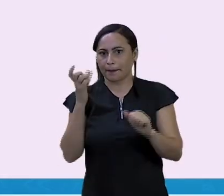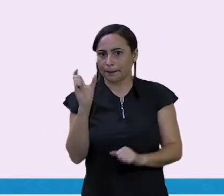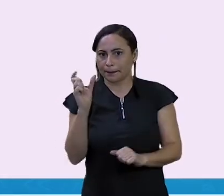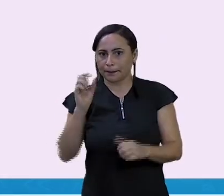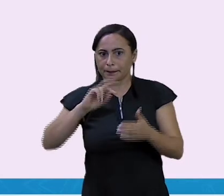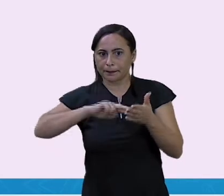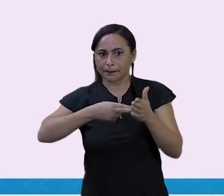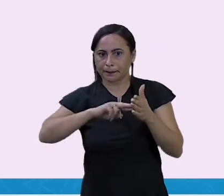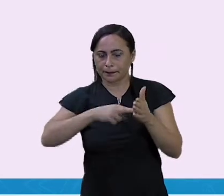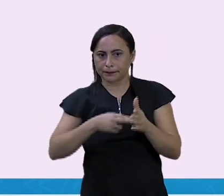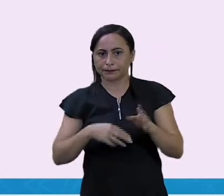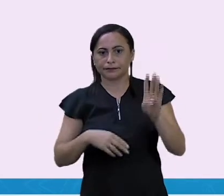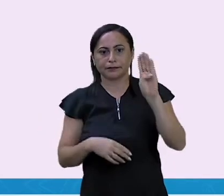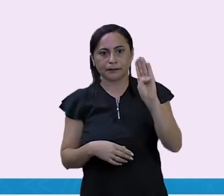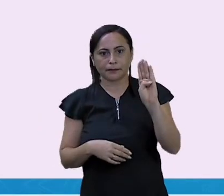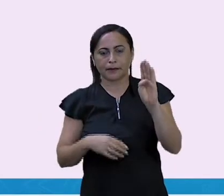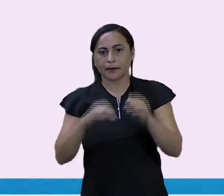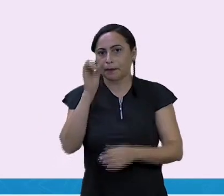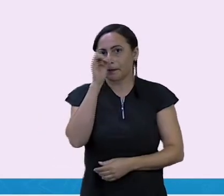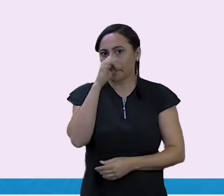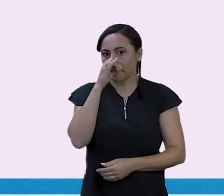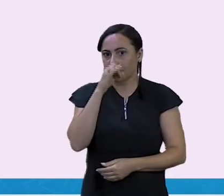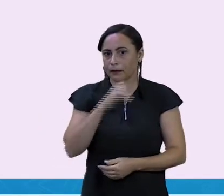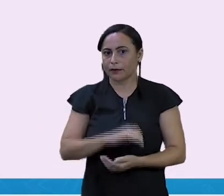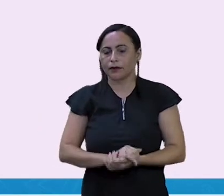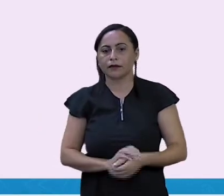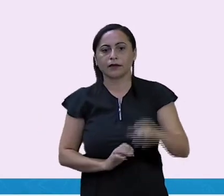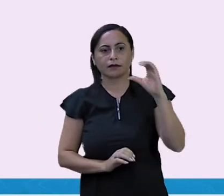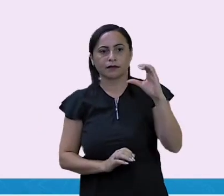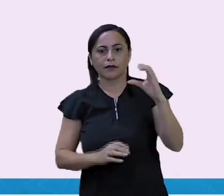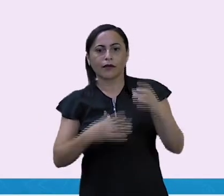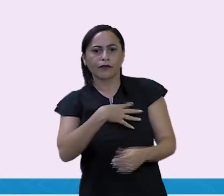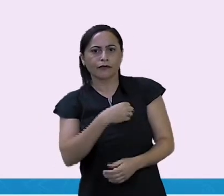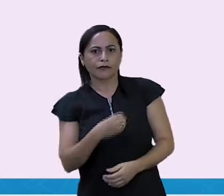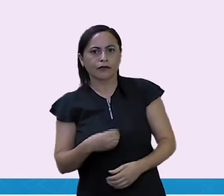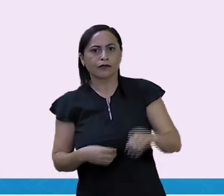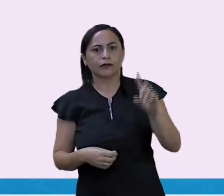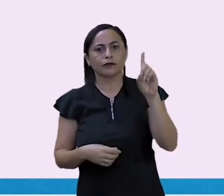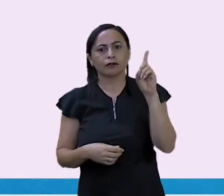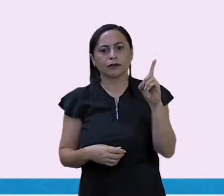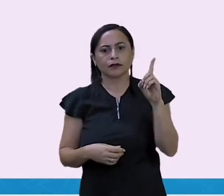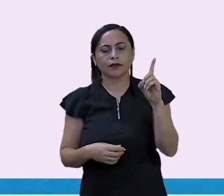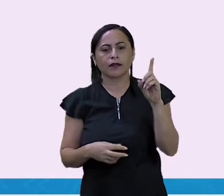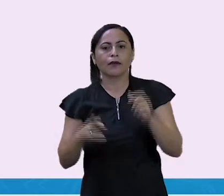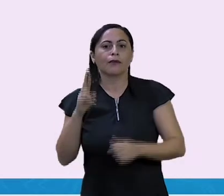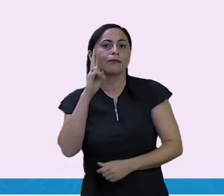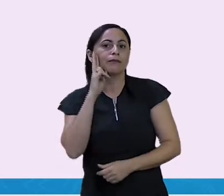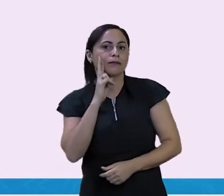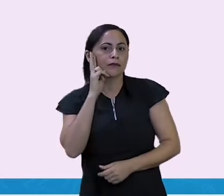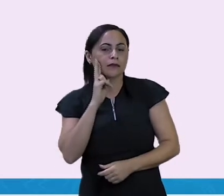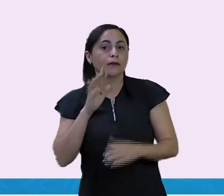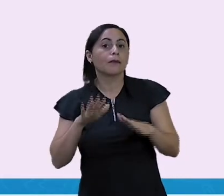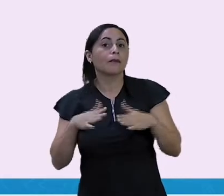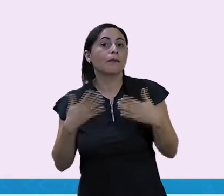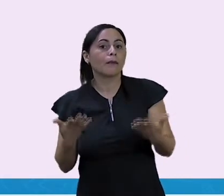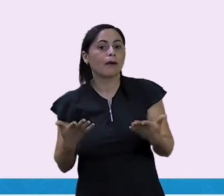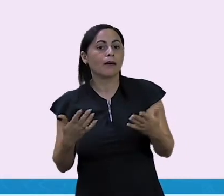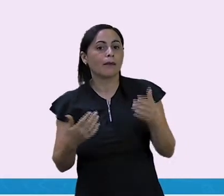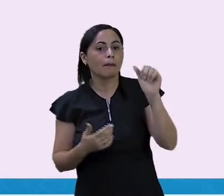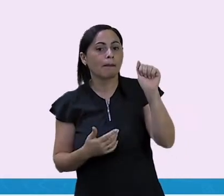na palavra porca, filho ou na palavra rosinha?